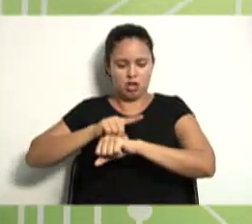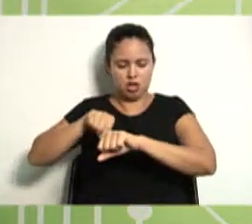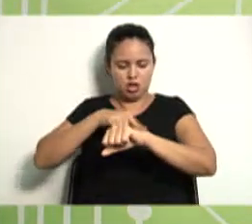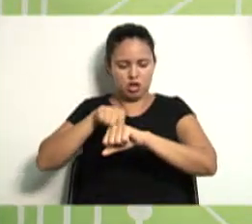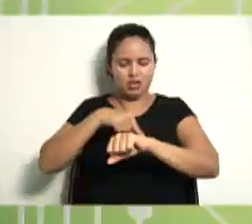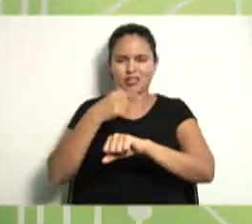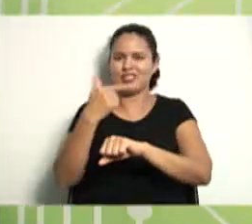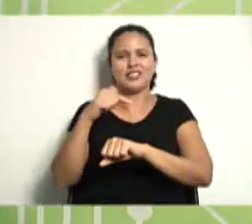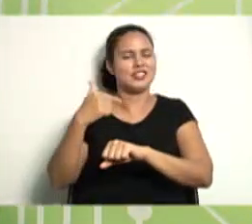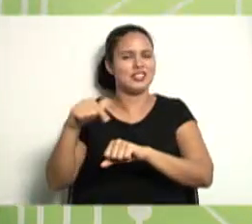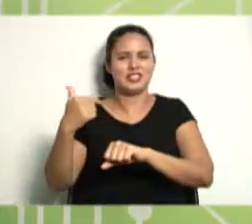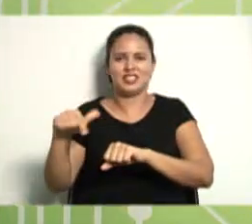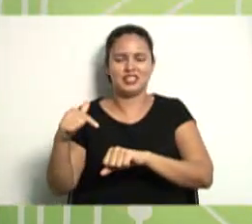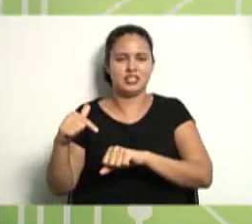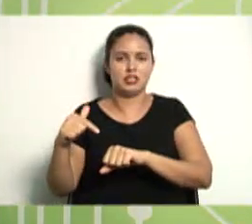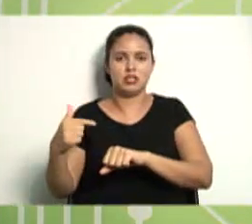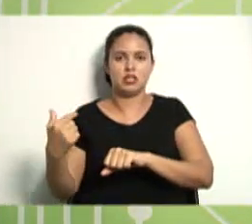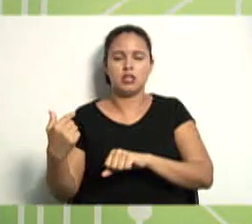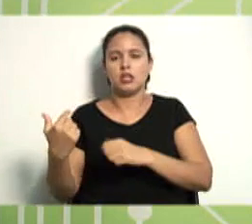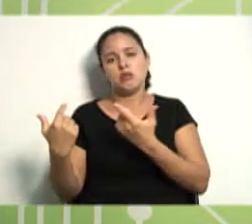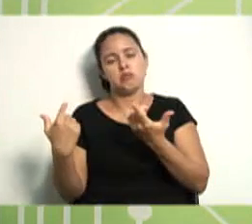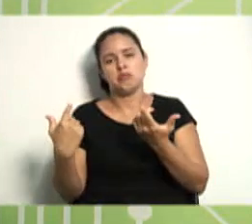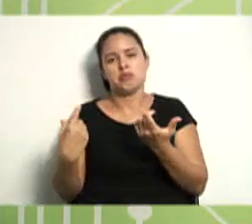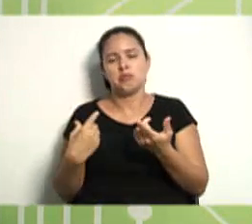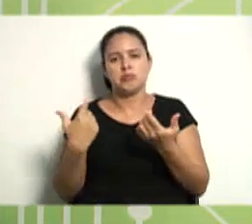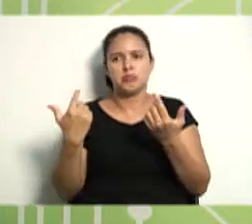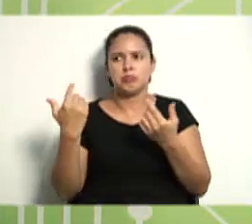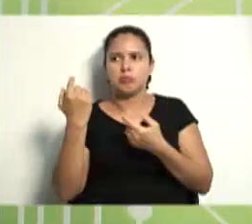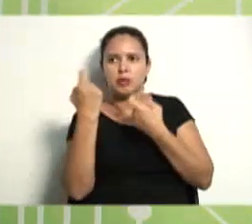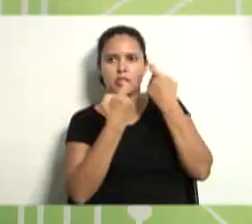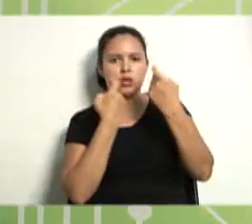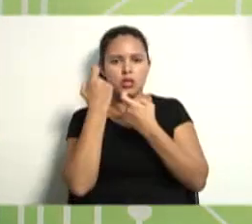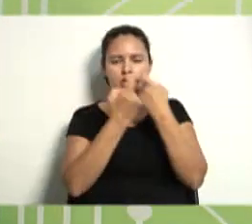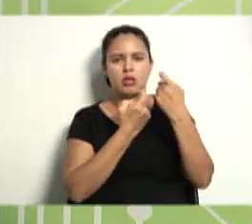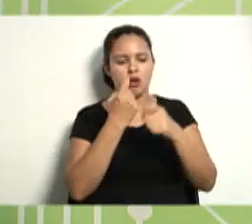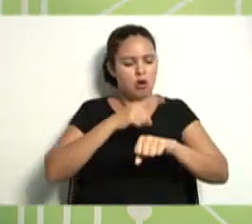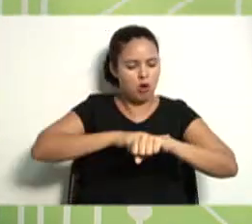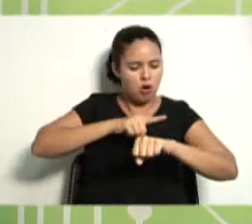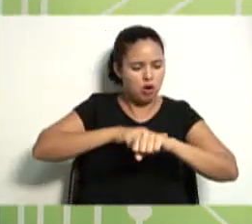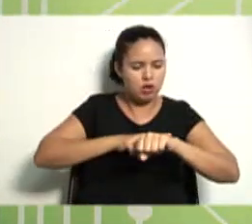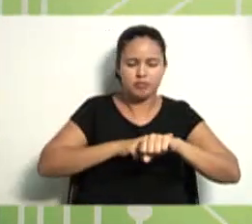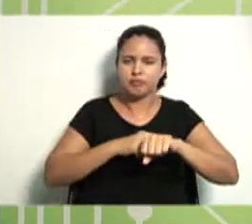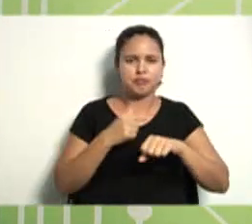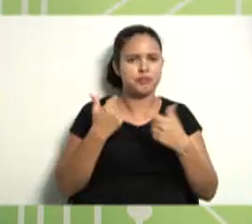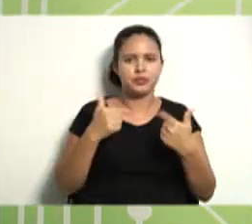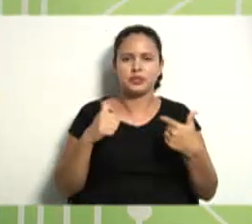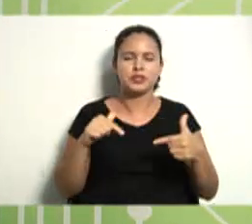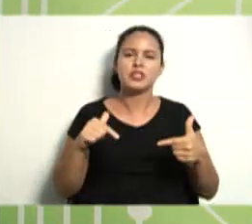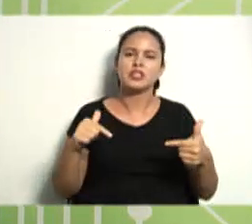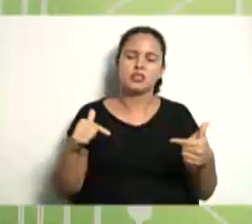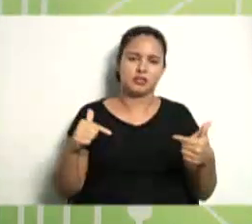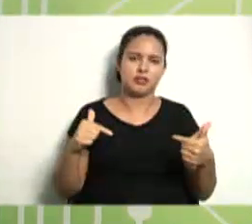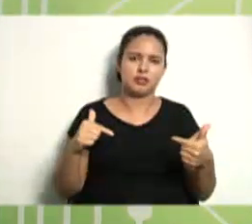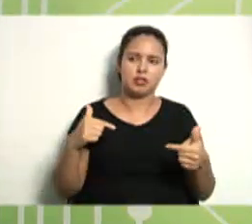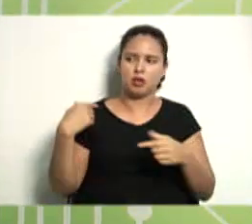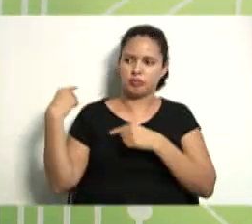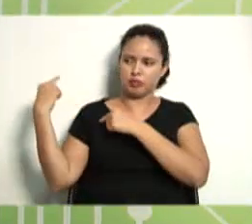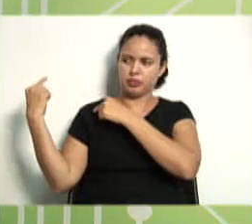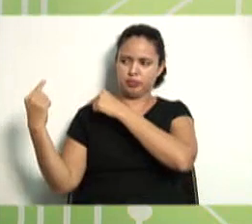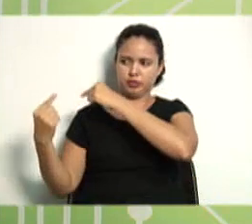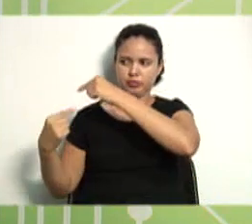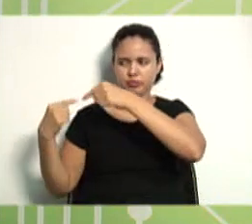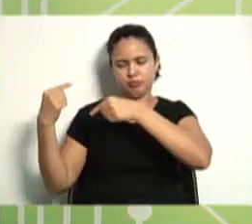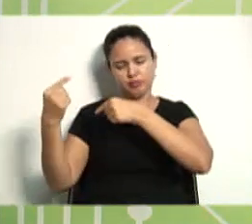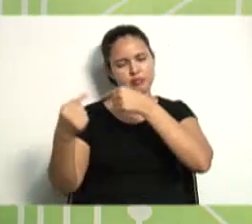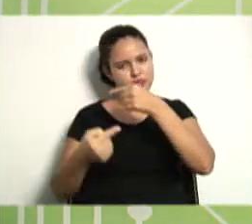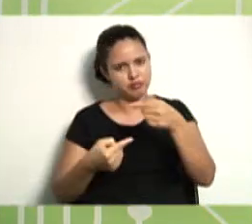quê? Porque era uma outra forma de viver, era uma outra forma de perceber a realidade. Daqui 50